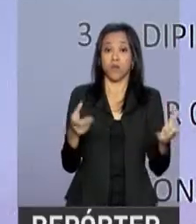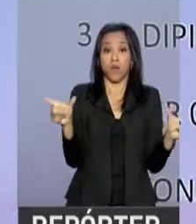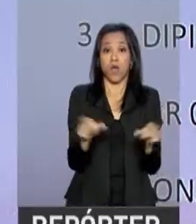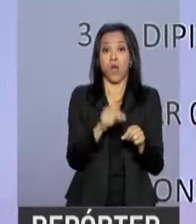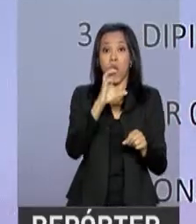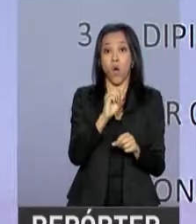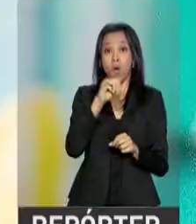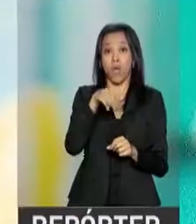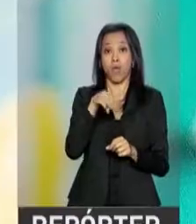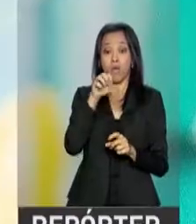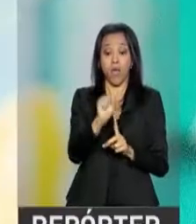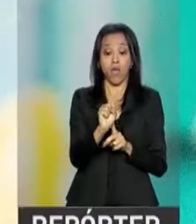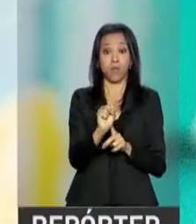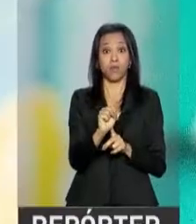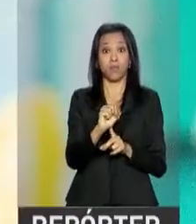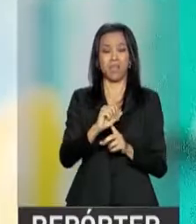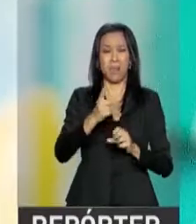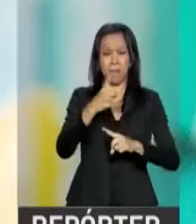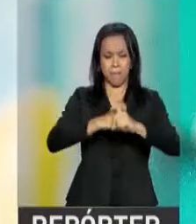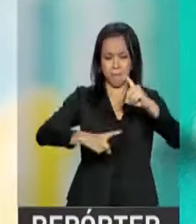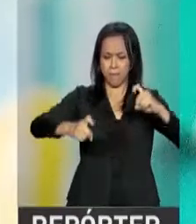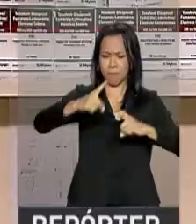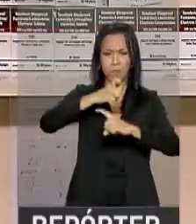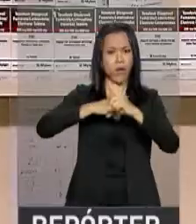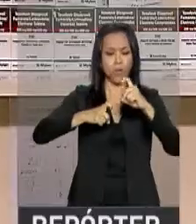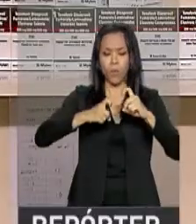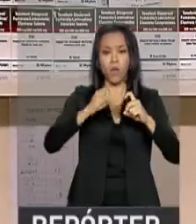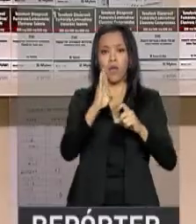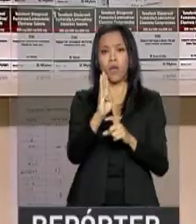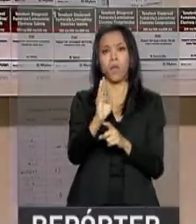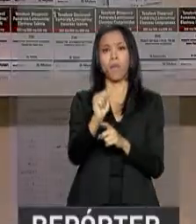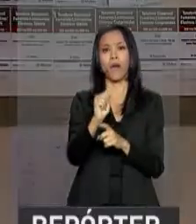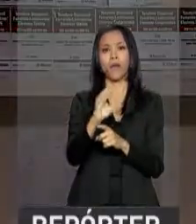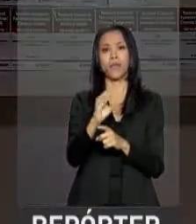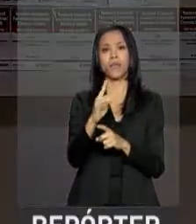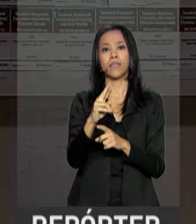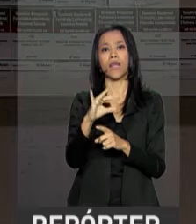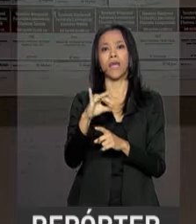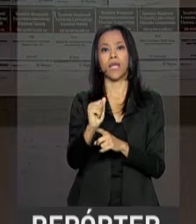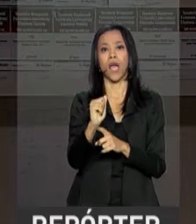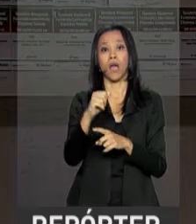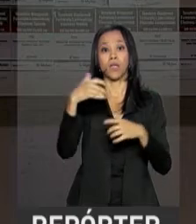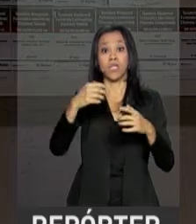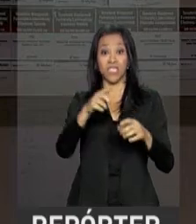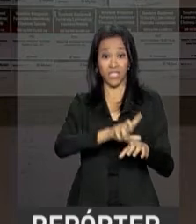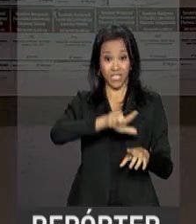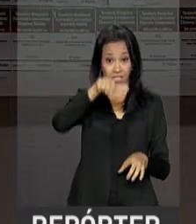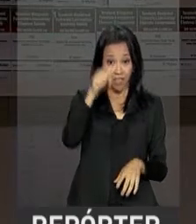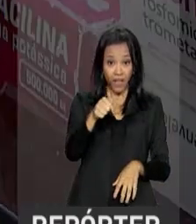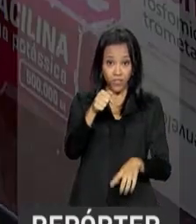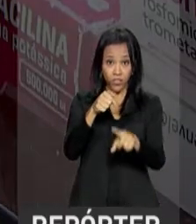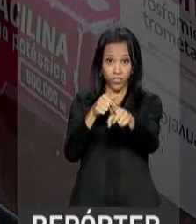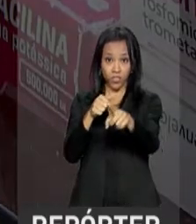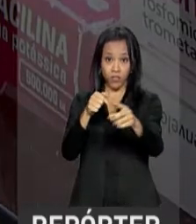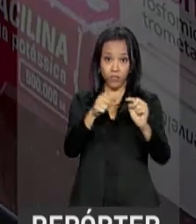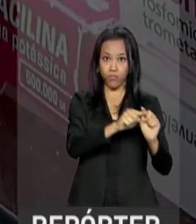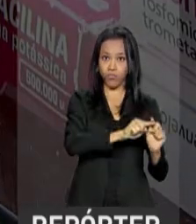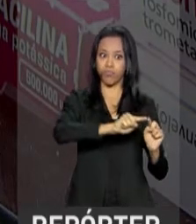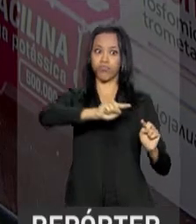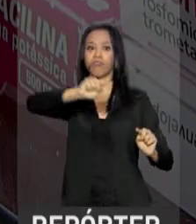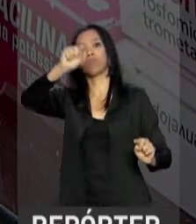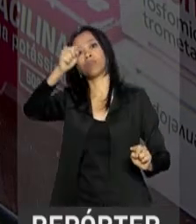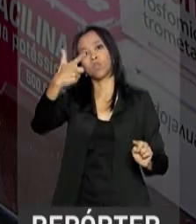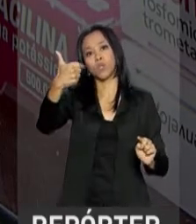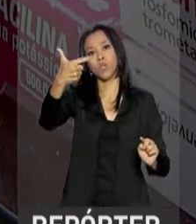a lista de bactérias resistentes a medicamentos pulou de 7 em 2014 para a